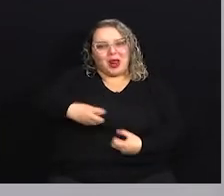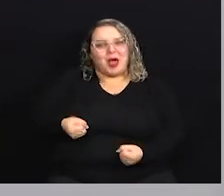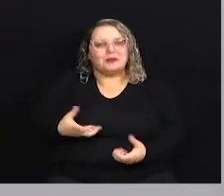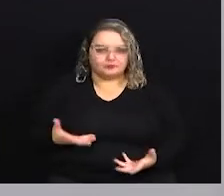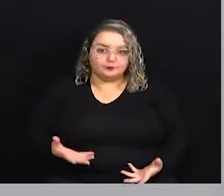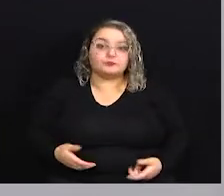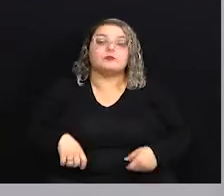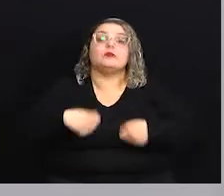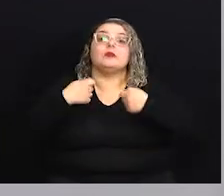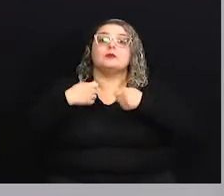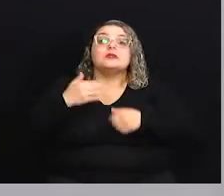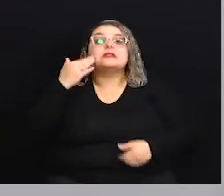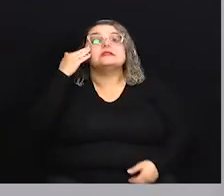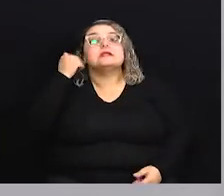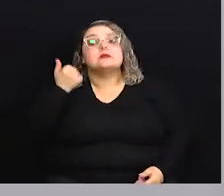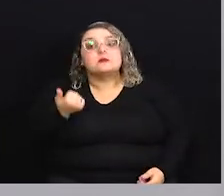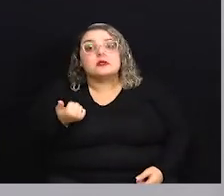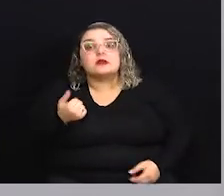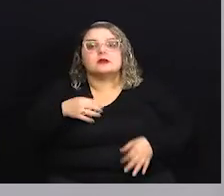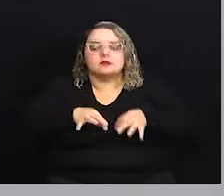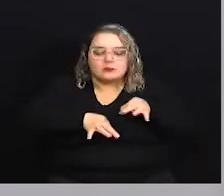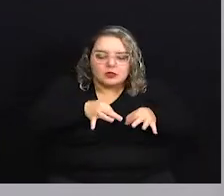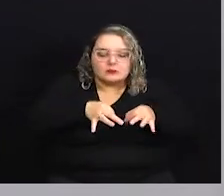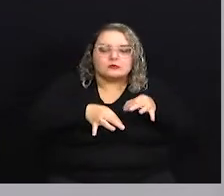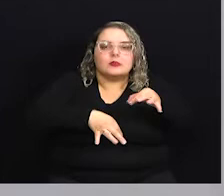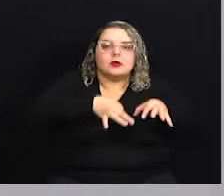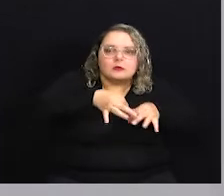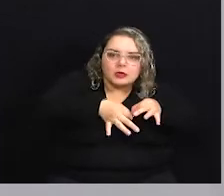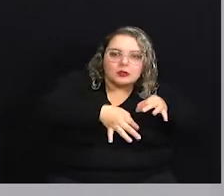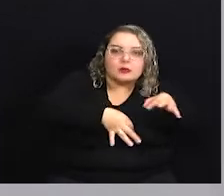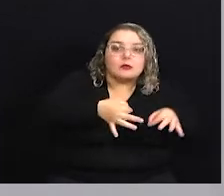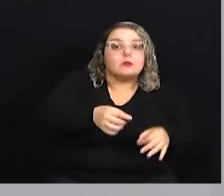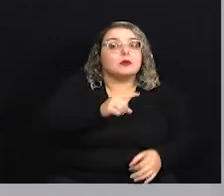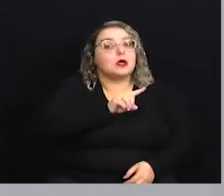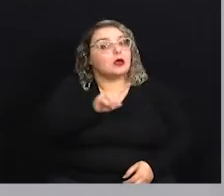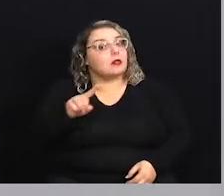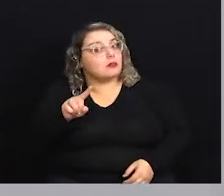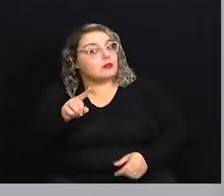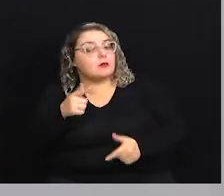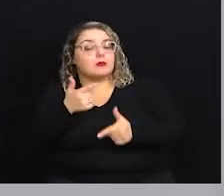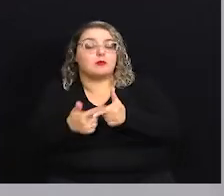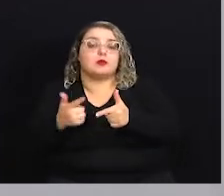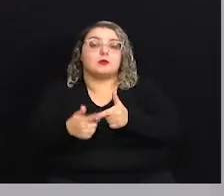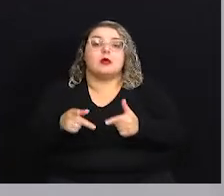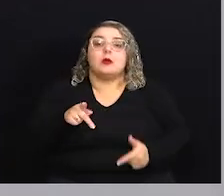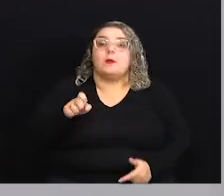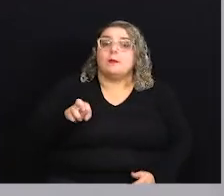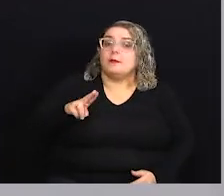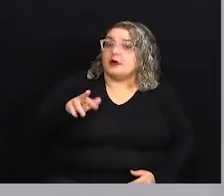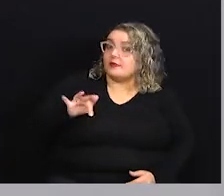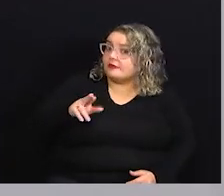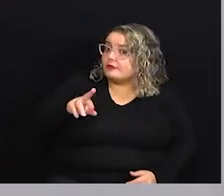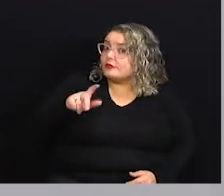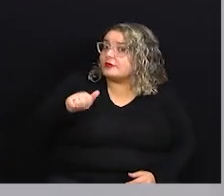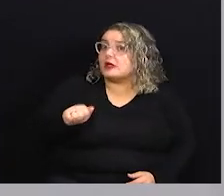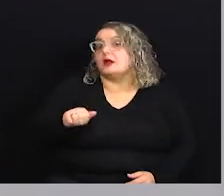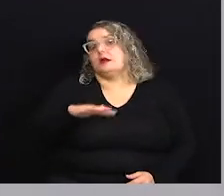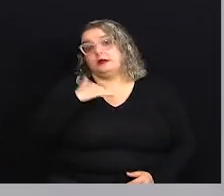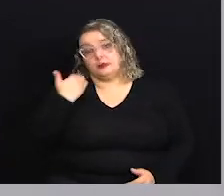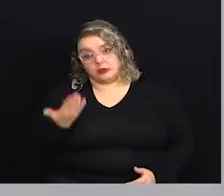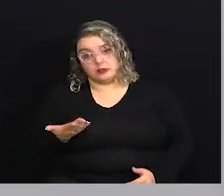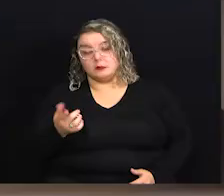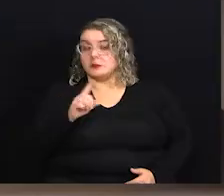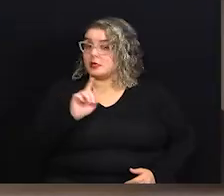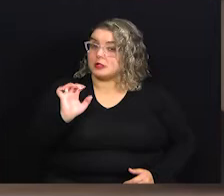alças intestinais onde ele percorreu. Então a gente precisa localizar e ir retirando parte por parte para não ter perigo de perfurar esses órgãos e levar a um